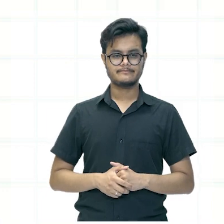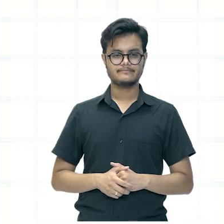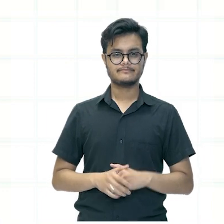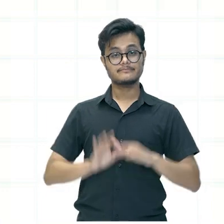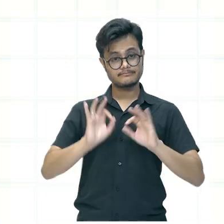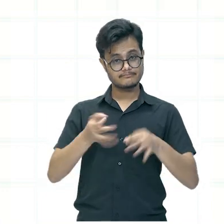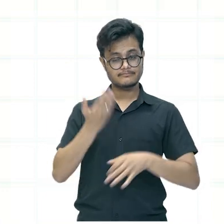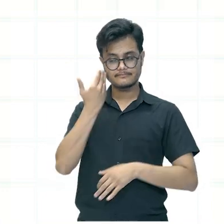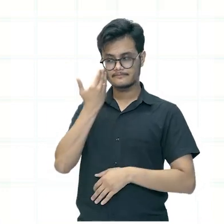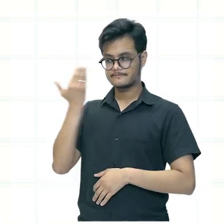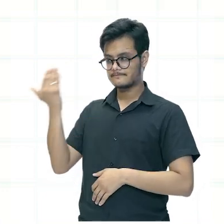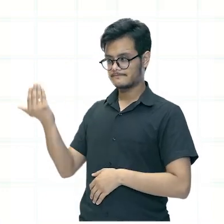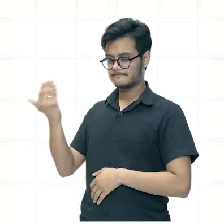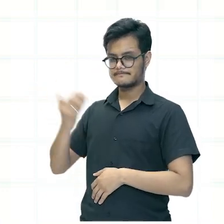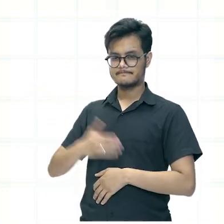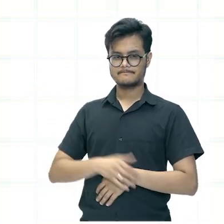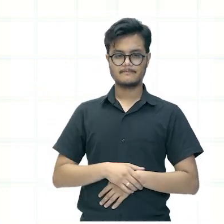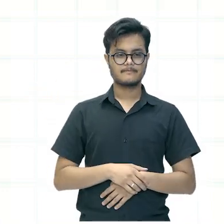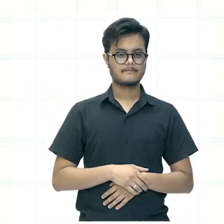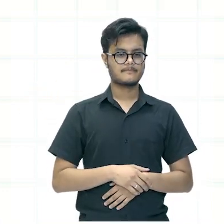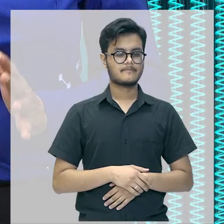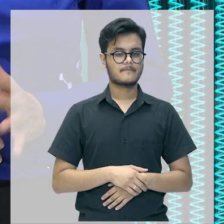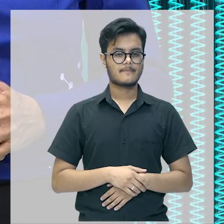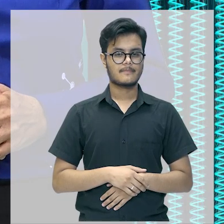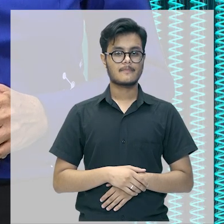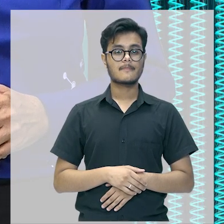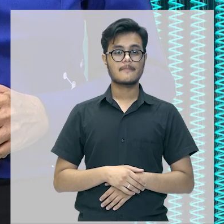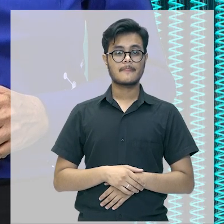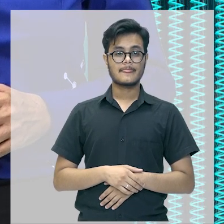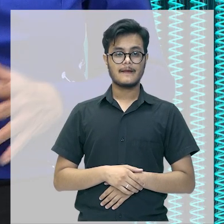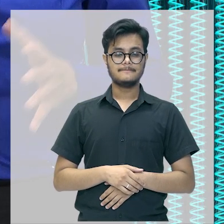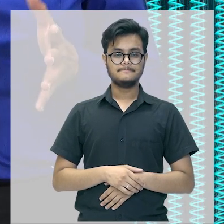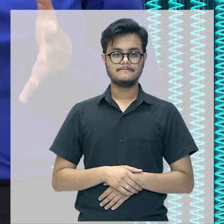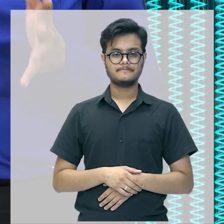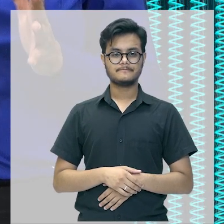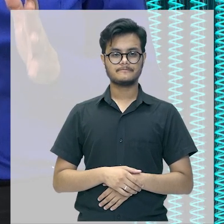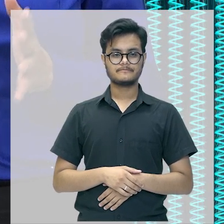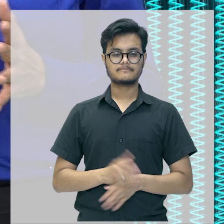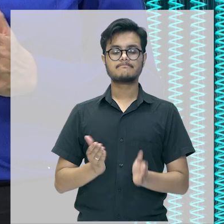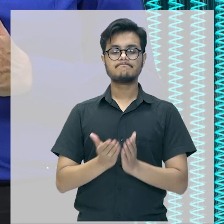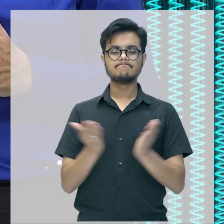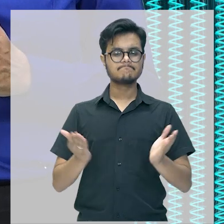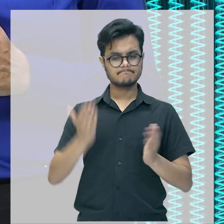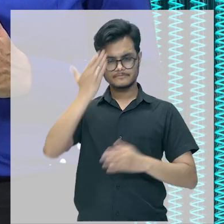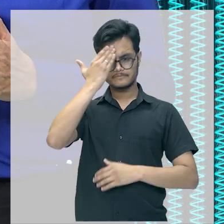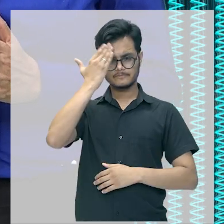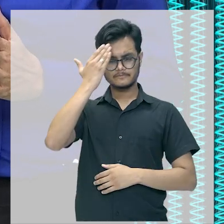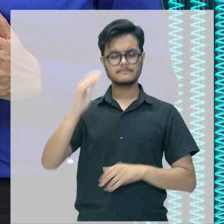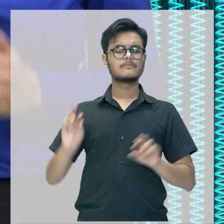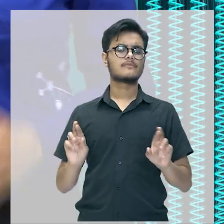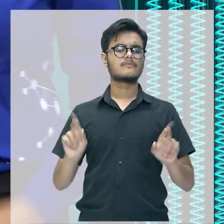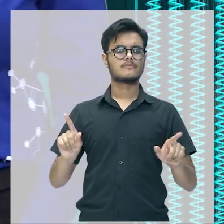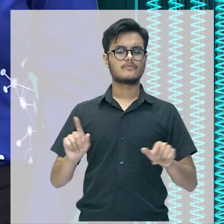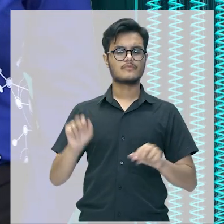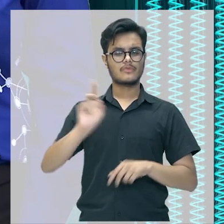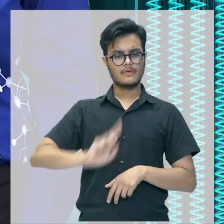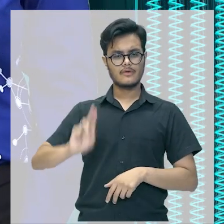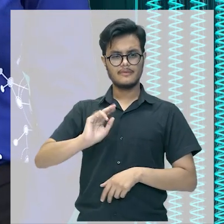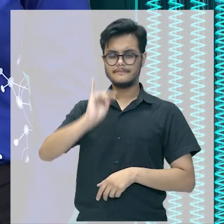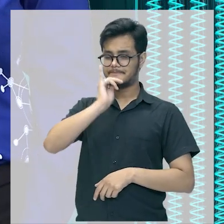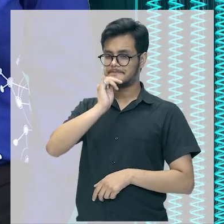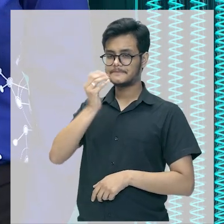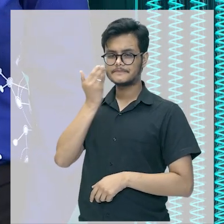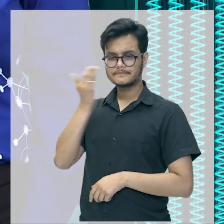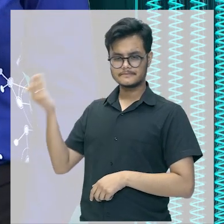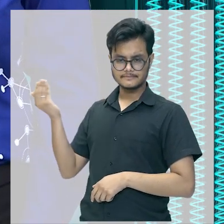podem ver aí a diferença. E só para a gente finalizar aqui, não é? Essa diferença entre eles. Então, você tem aqui a